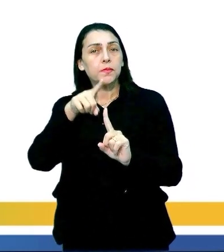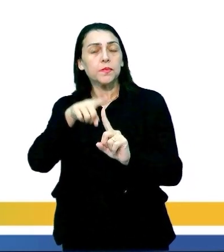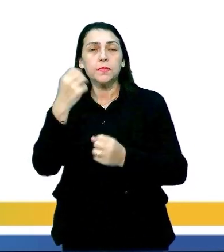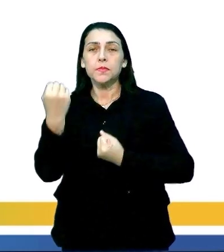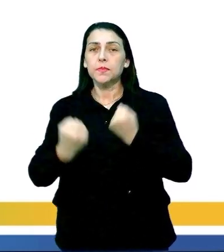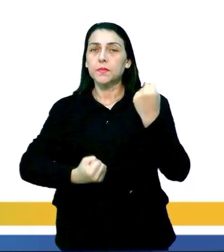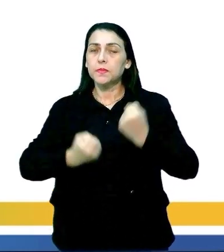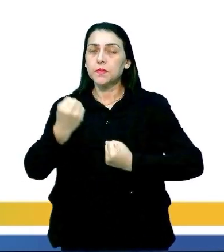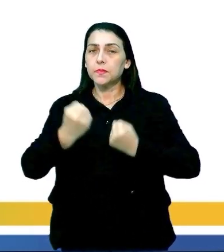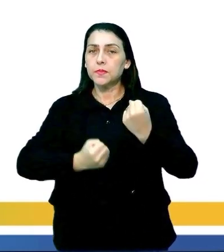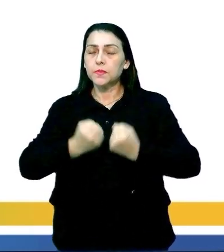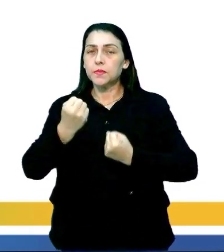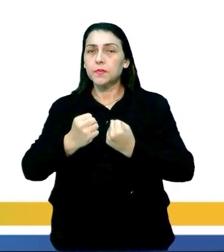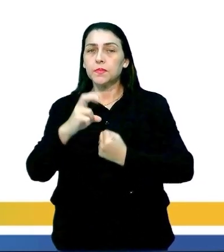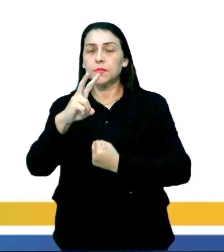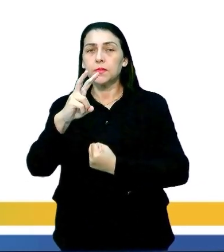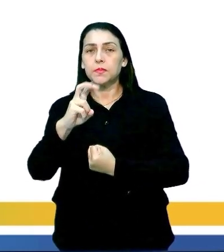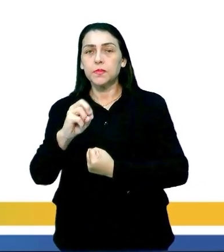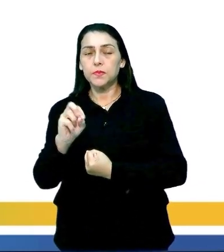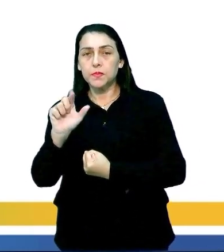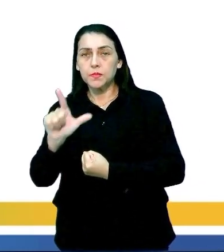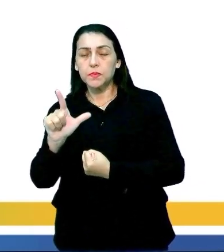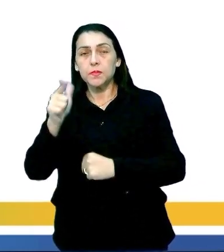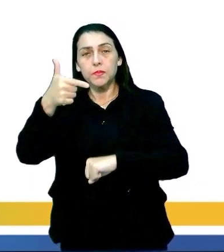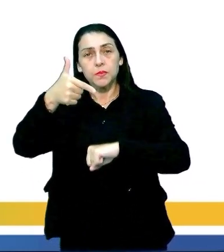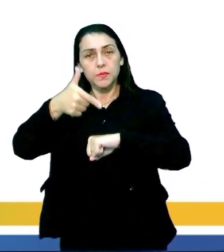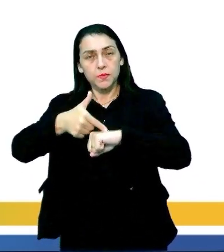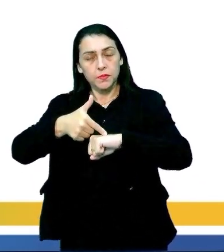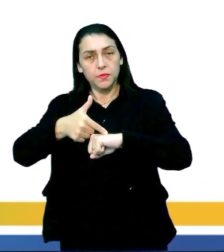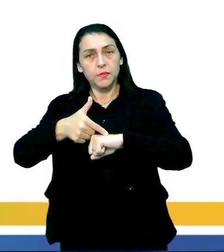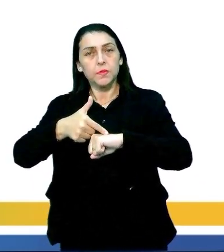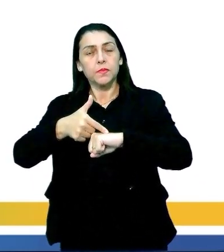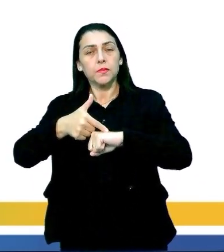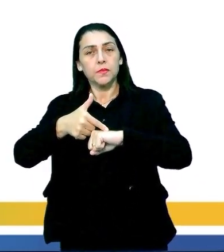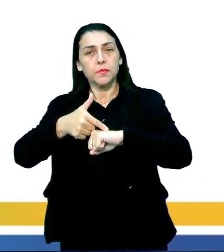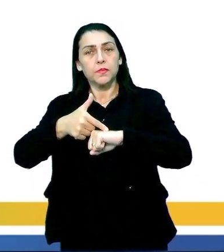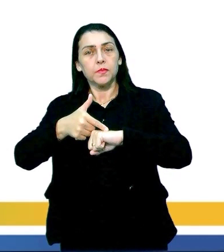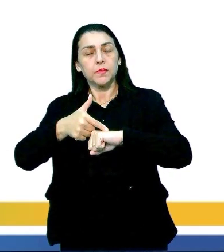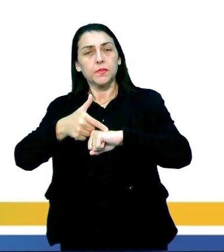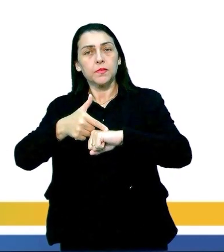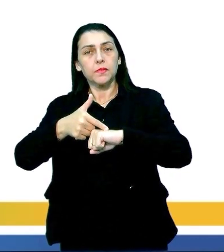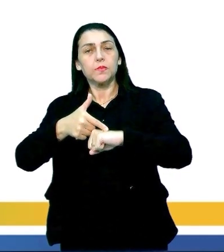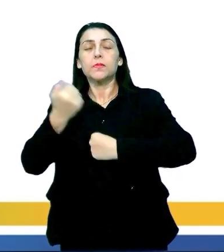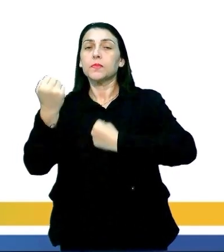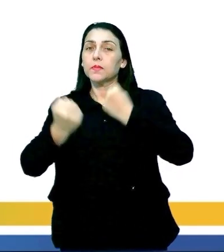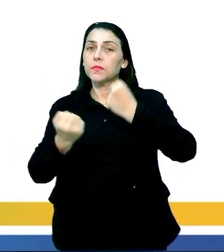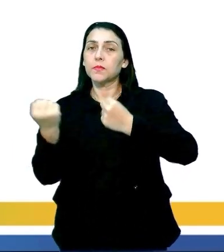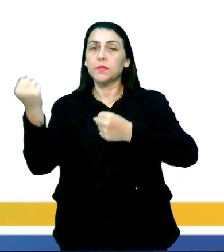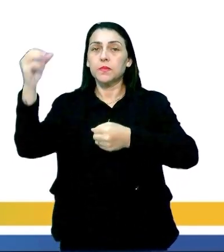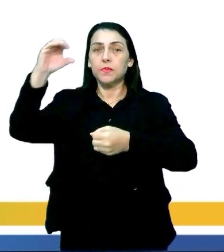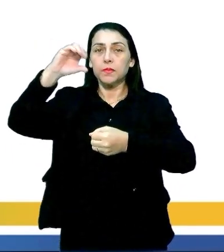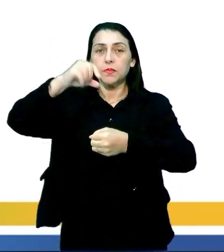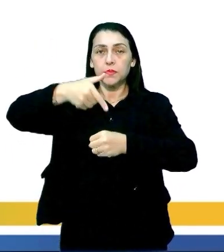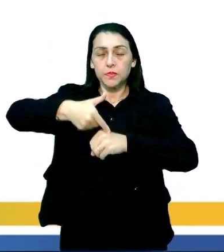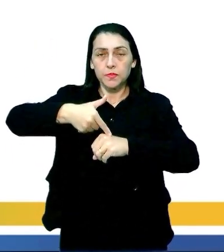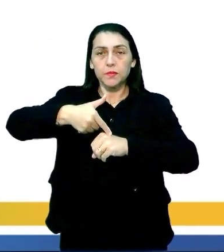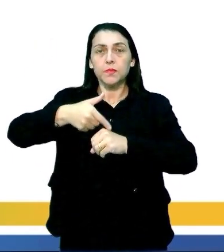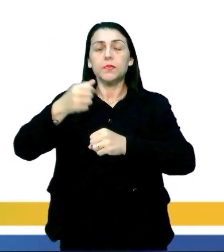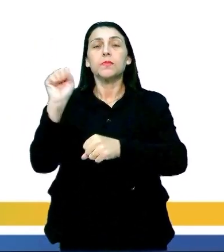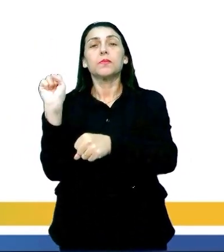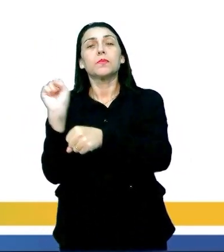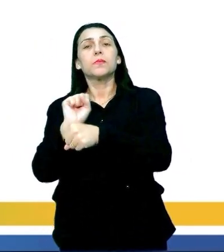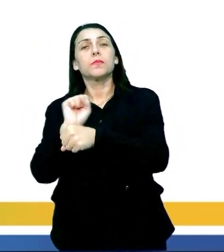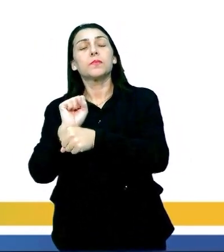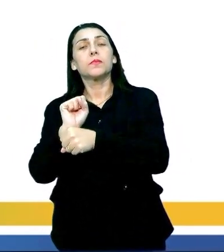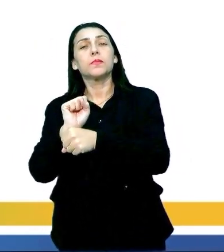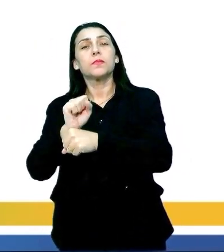carro. 50 litros de combustível são colocados no tanque desse carro, que é dirigido em